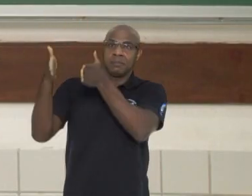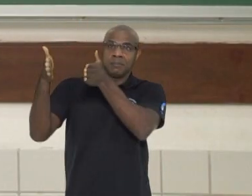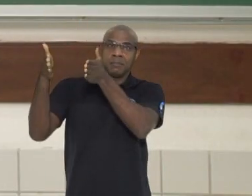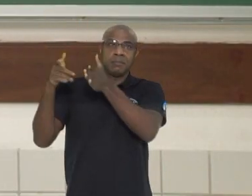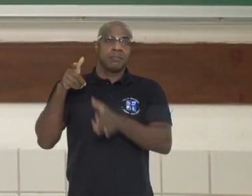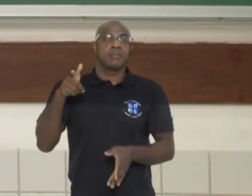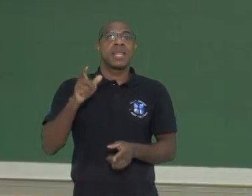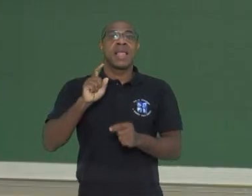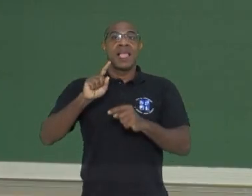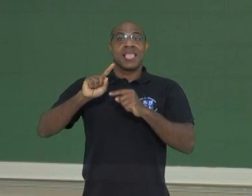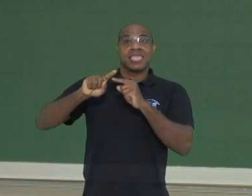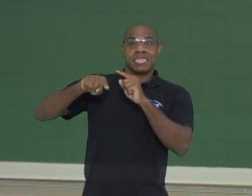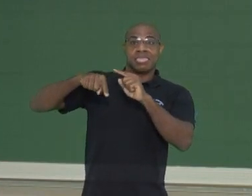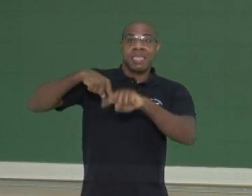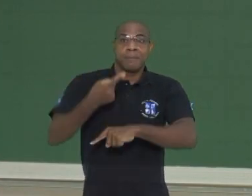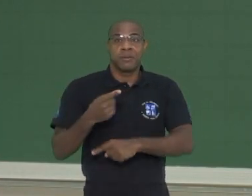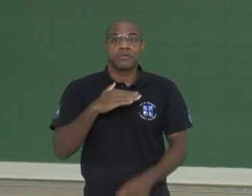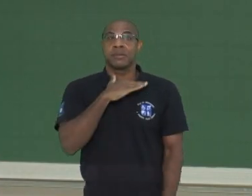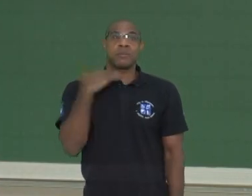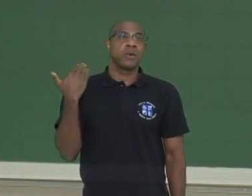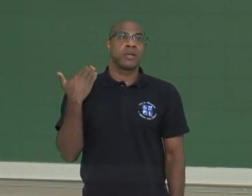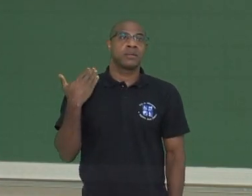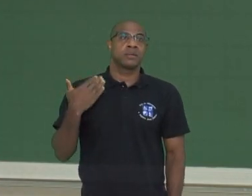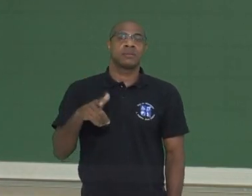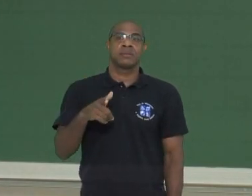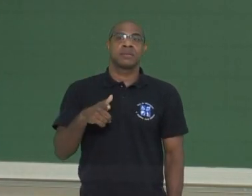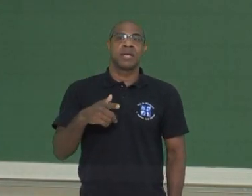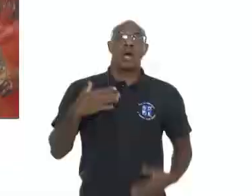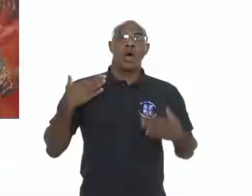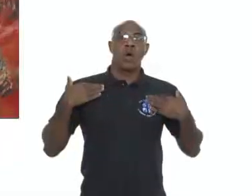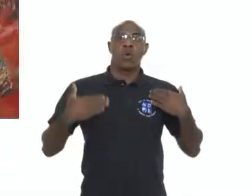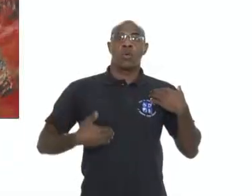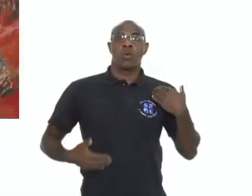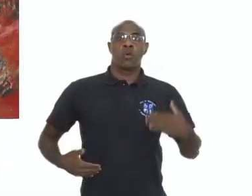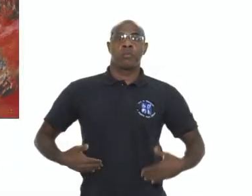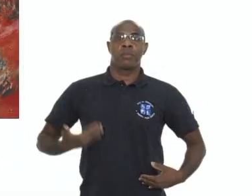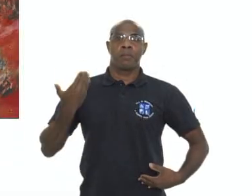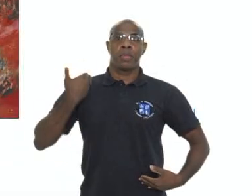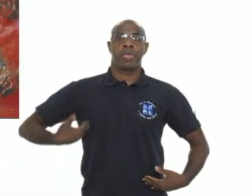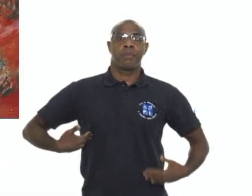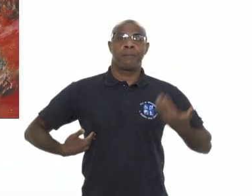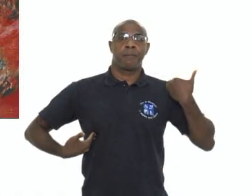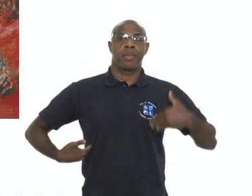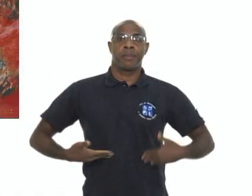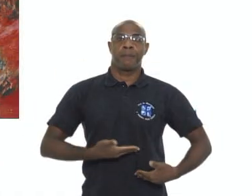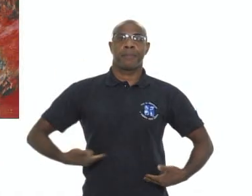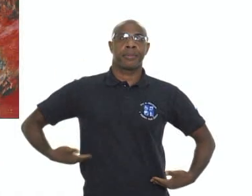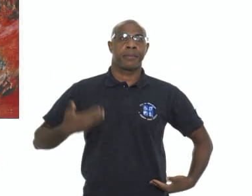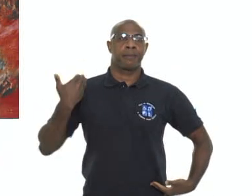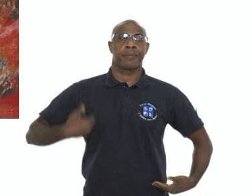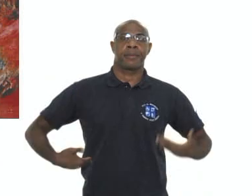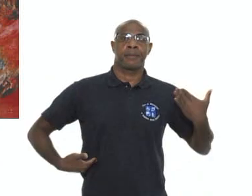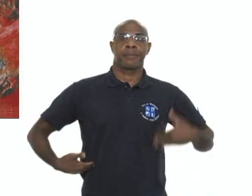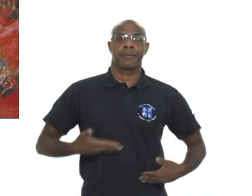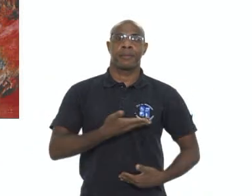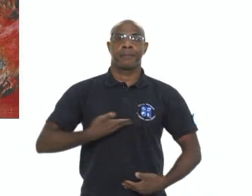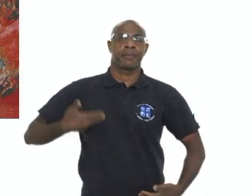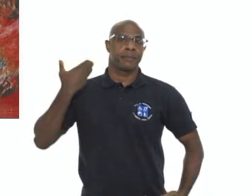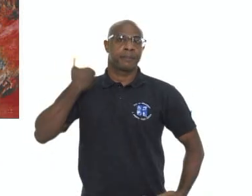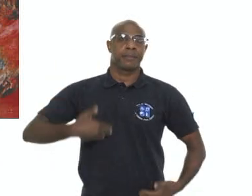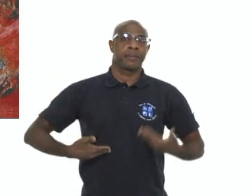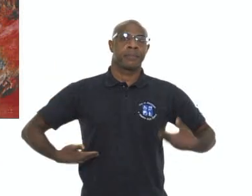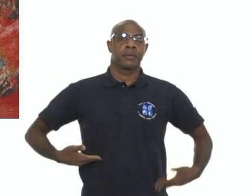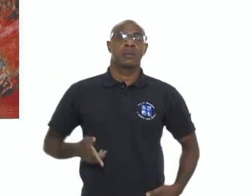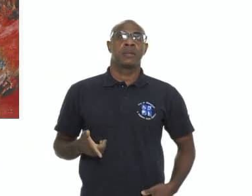depois de enforcado, pós-enforcado, Tiradentes esquartejado. Então, o que é esquartejado? Esquartejado